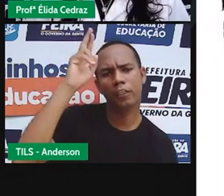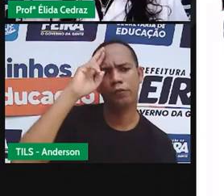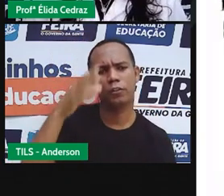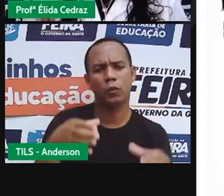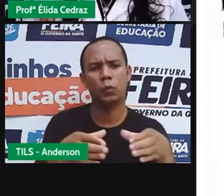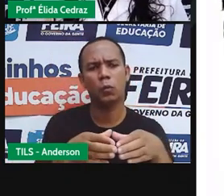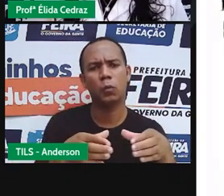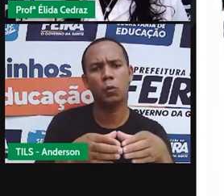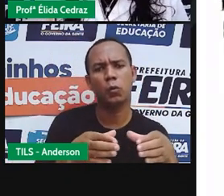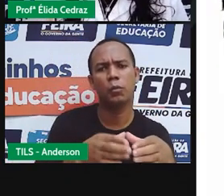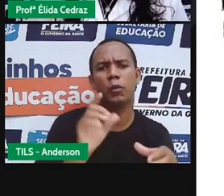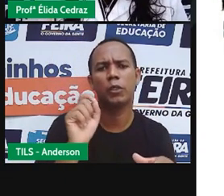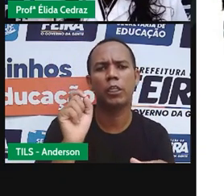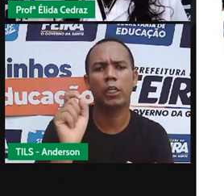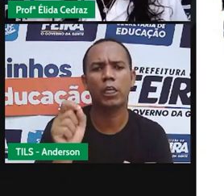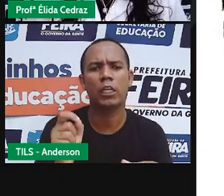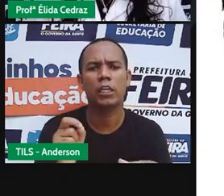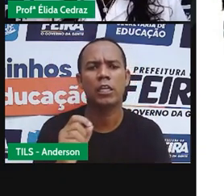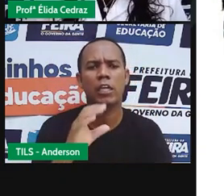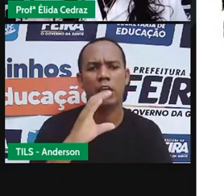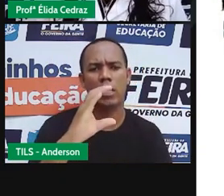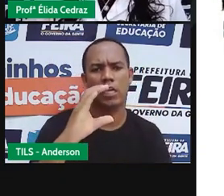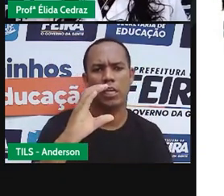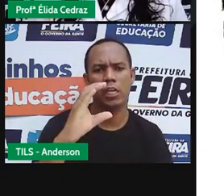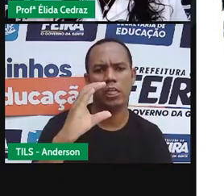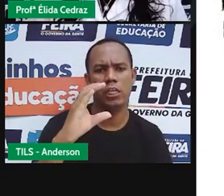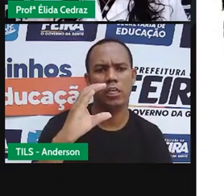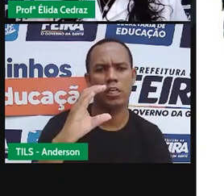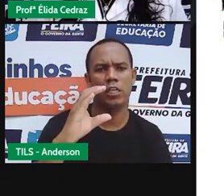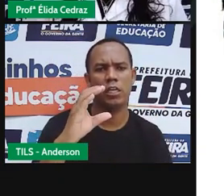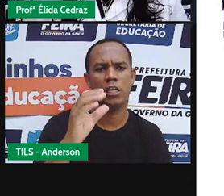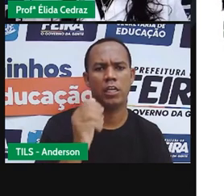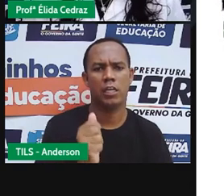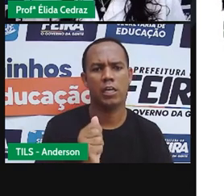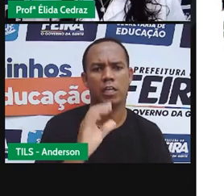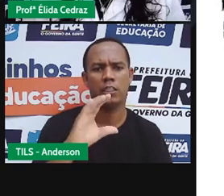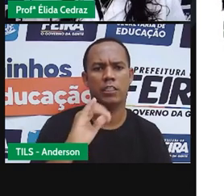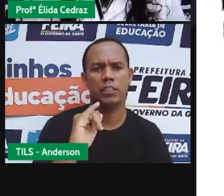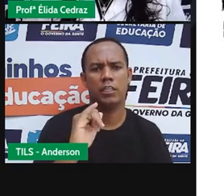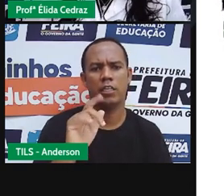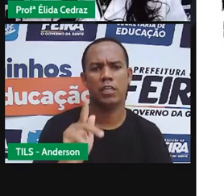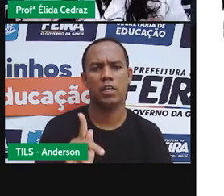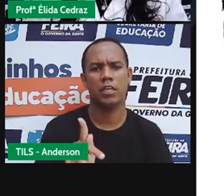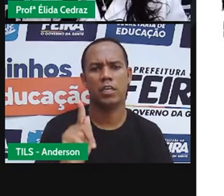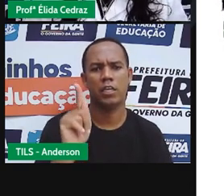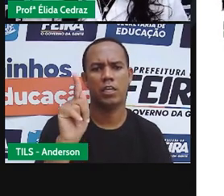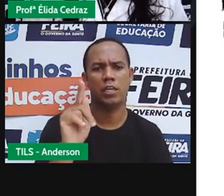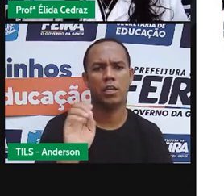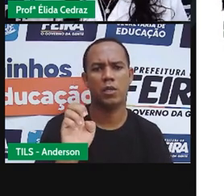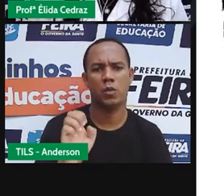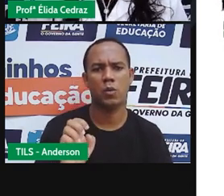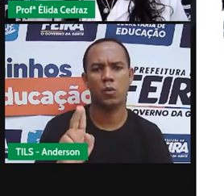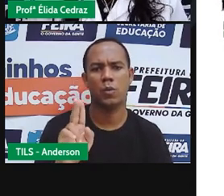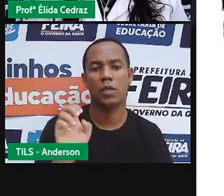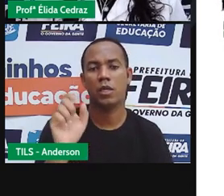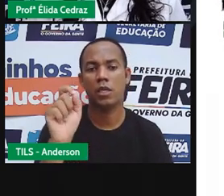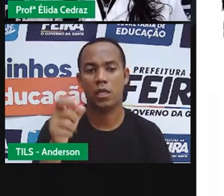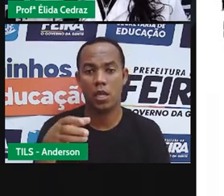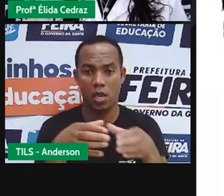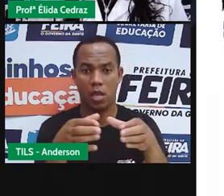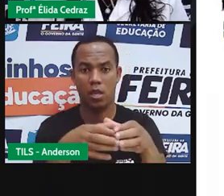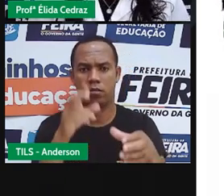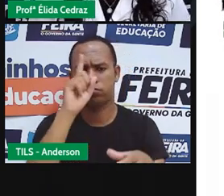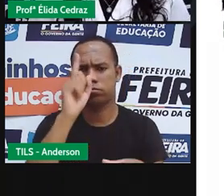cacique. Ele orienta e organiza os indígenas. Na aldeia, tudo é repartido